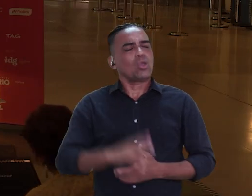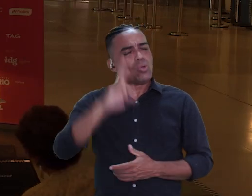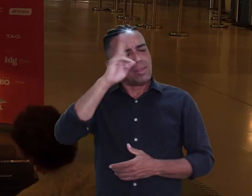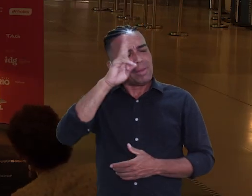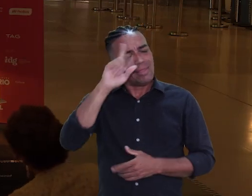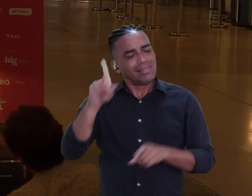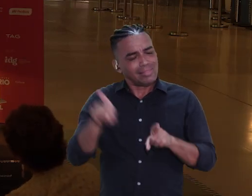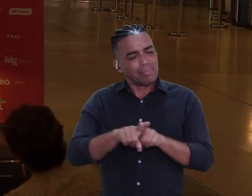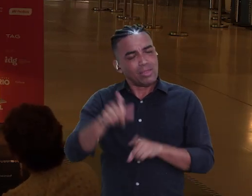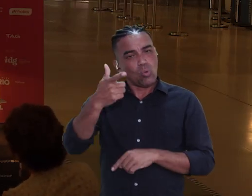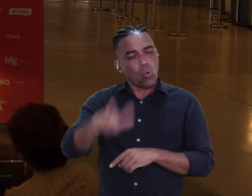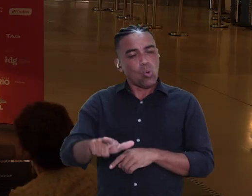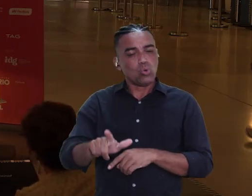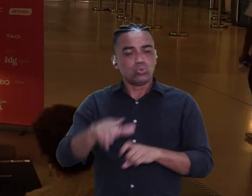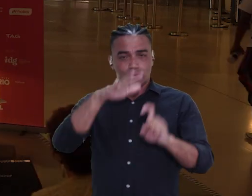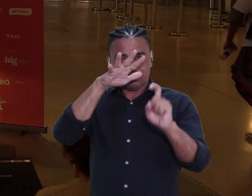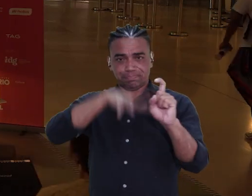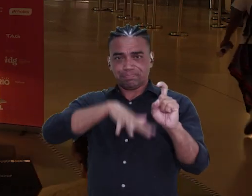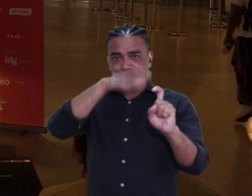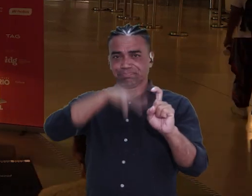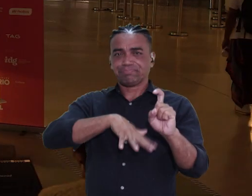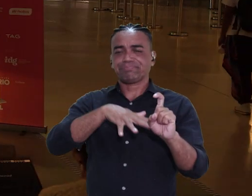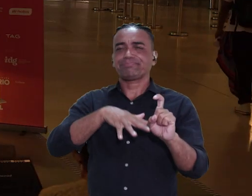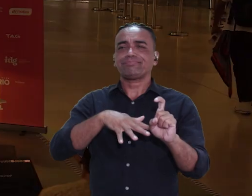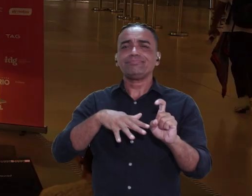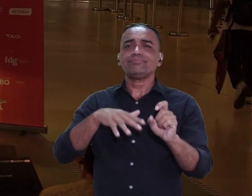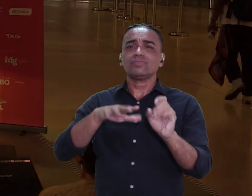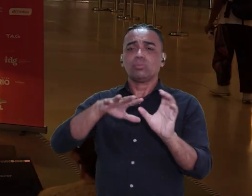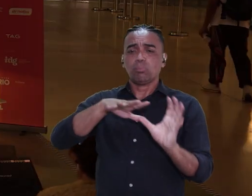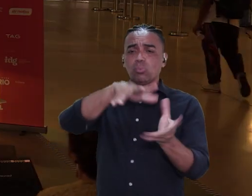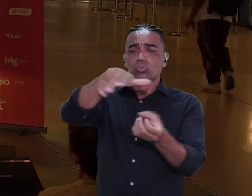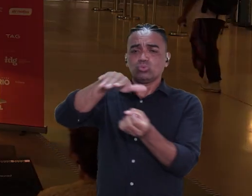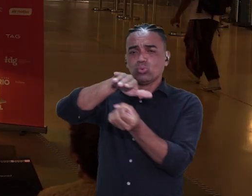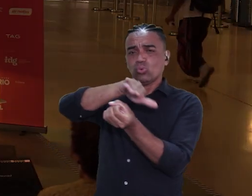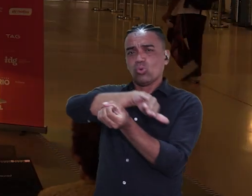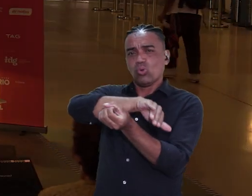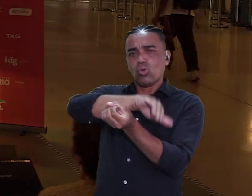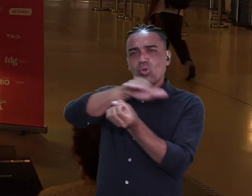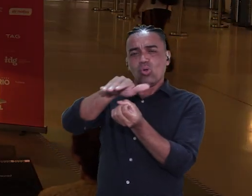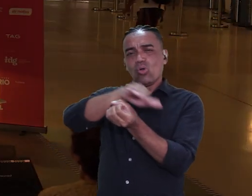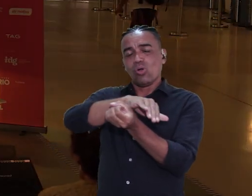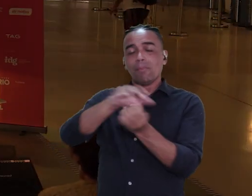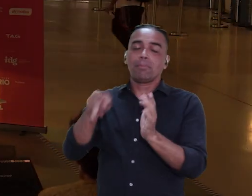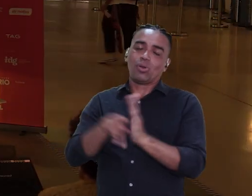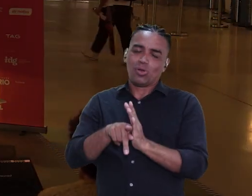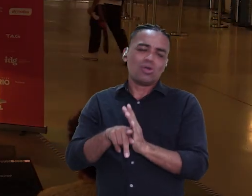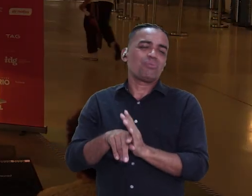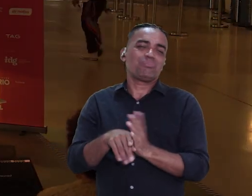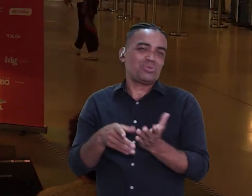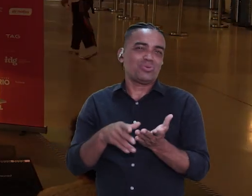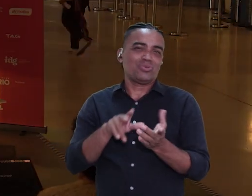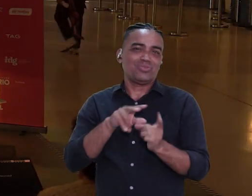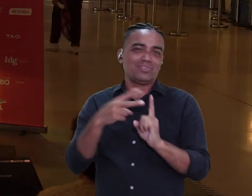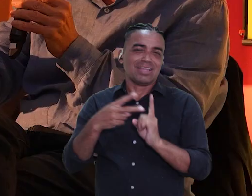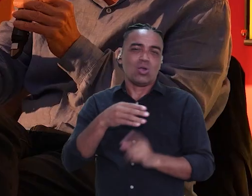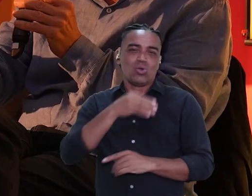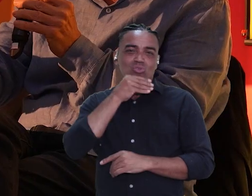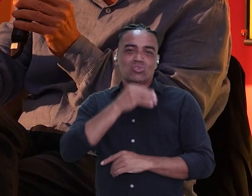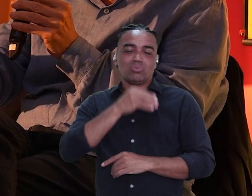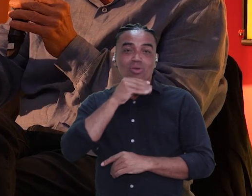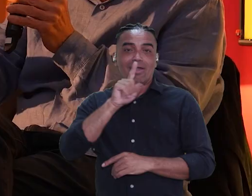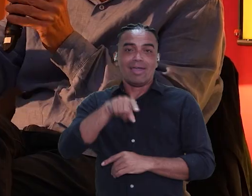um outro mito ocidental, que é bem drummondiano, é